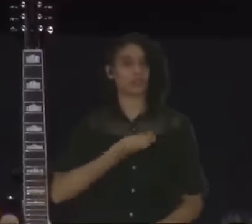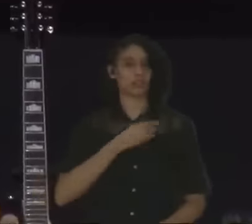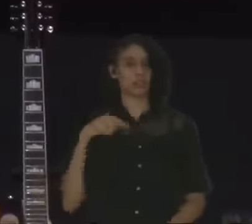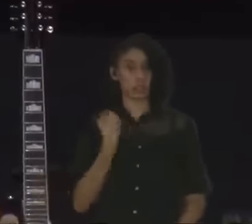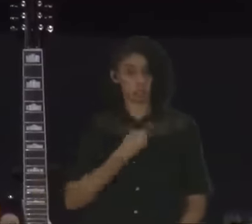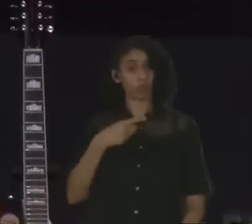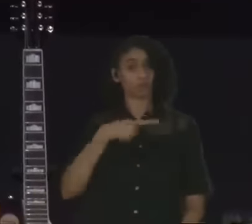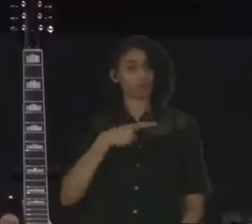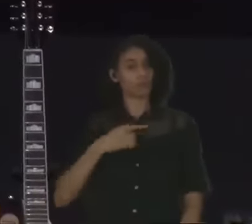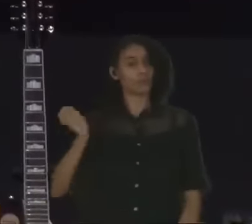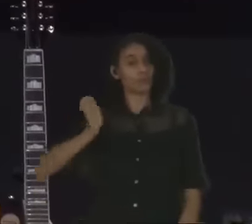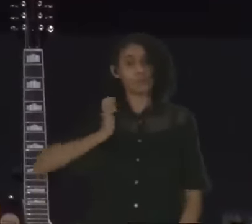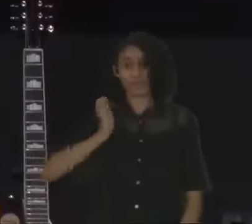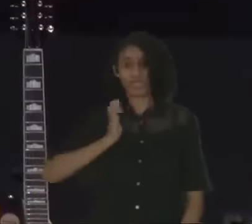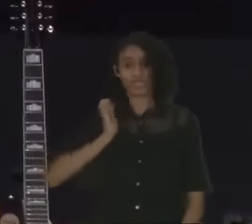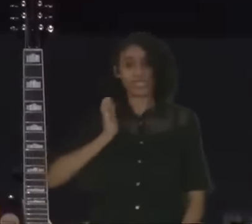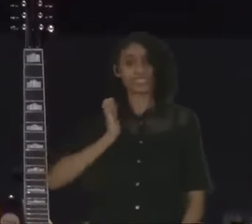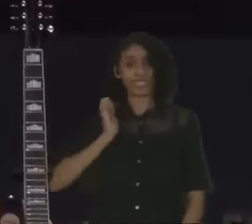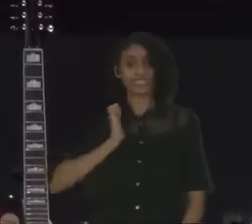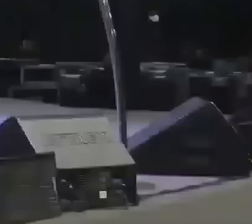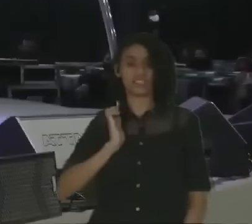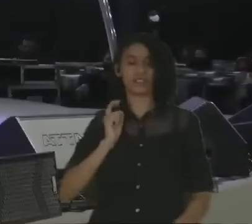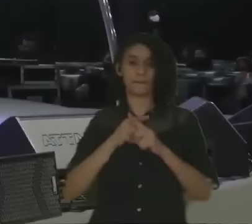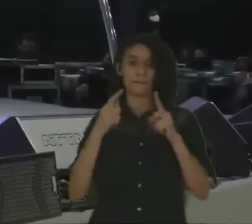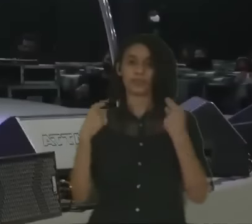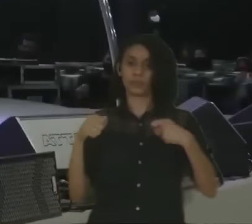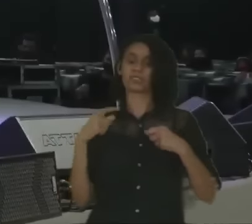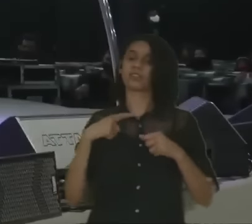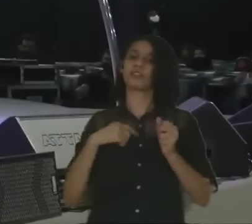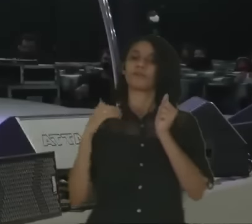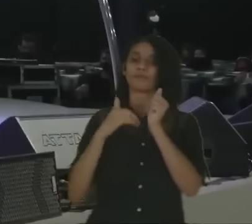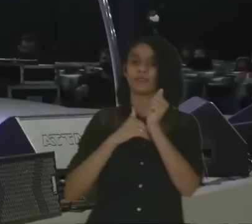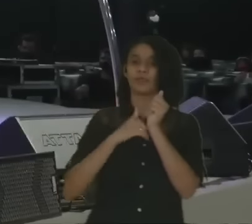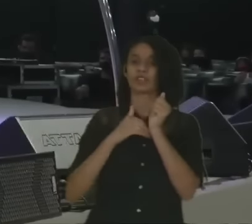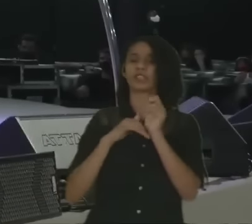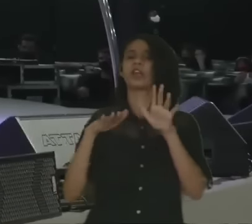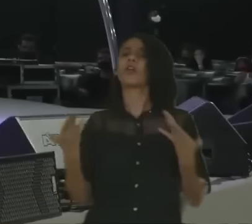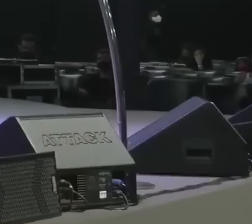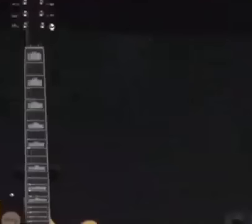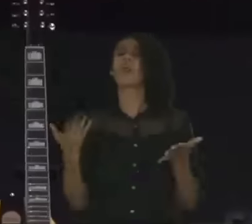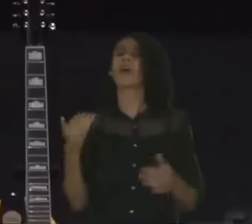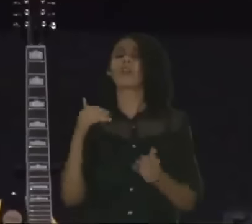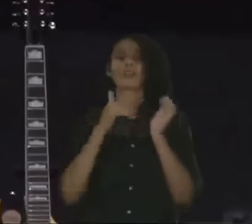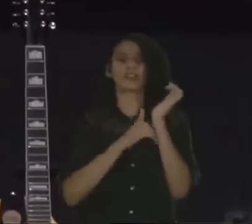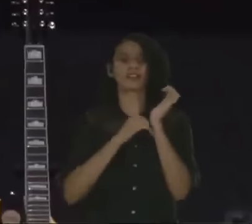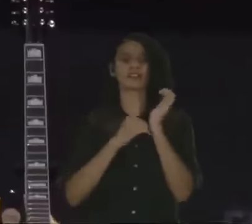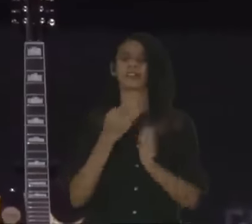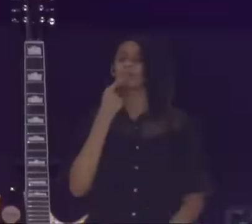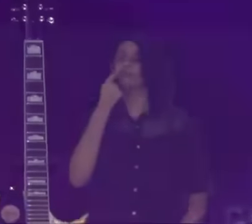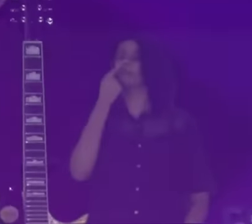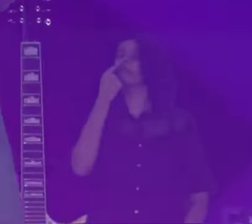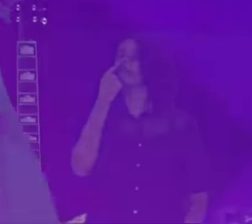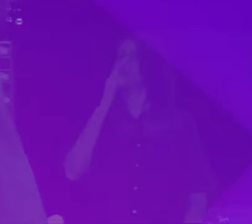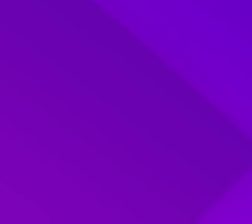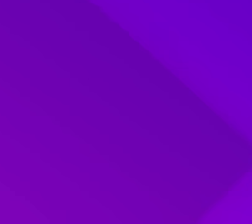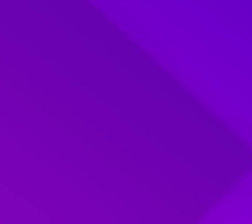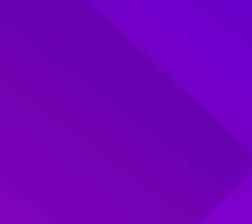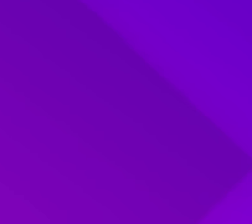riqueza imensurável mas tem que ter uma senha para tirar qual é a senha intimidade com Deus